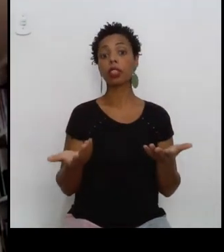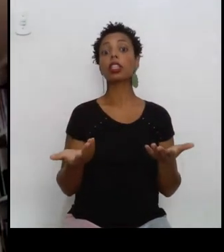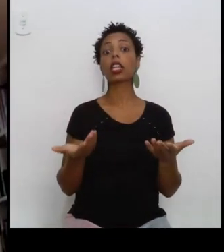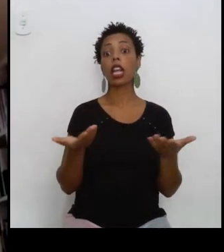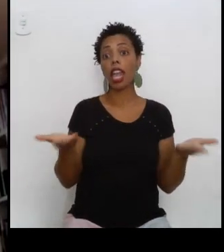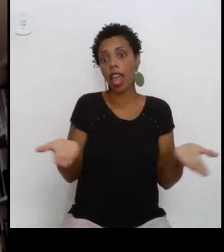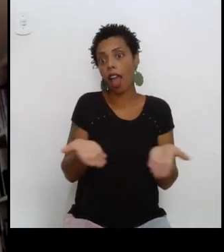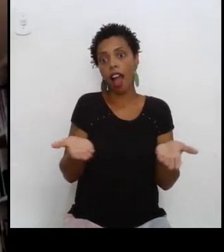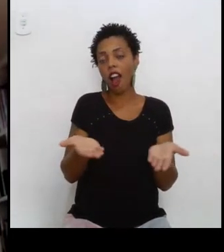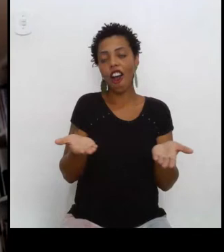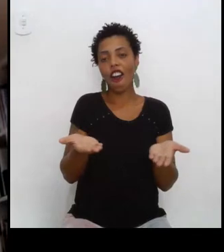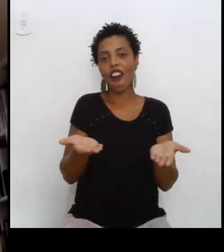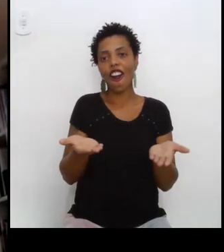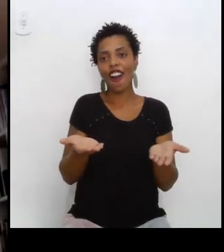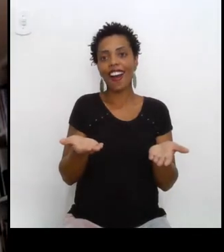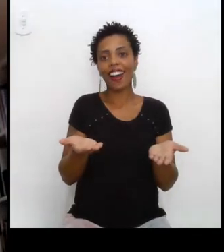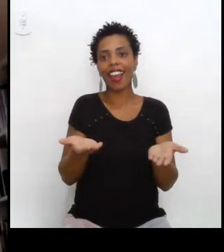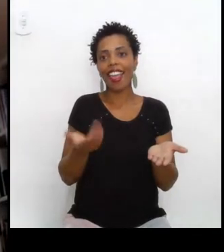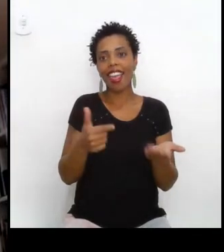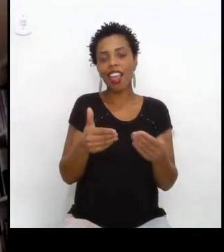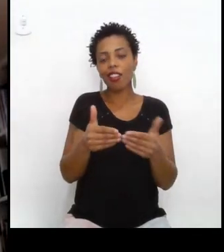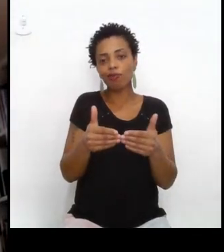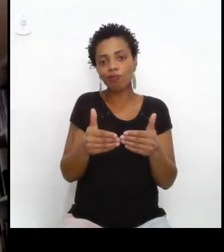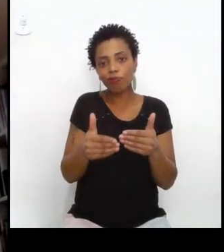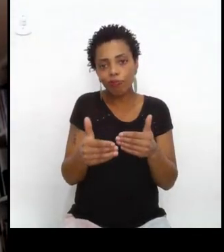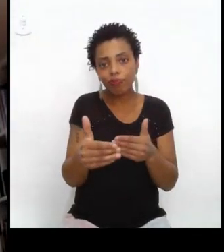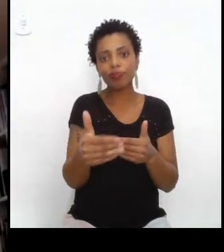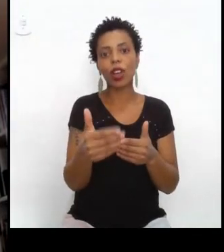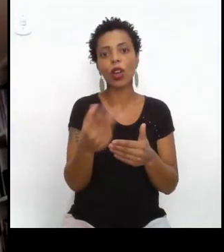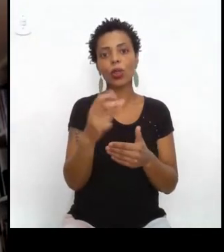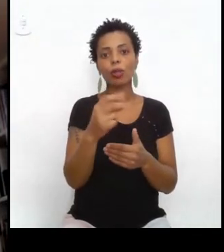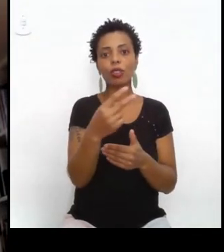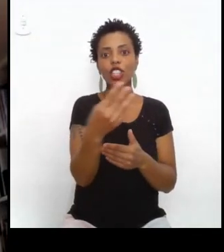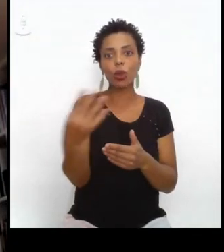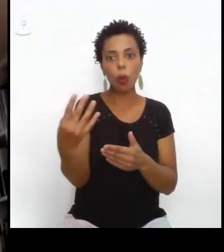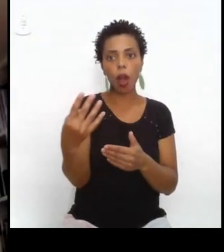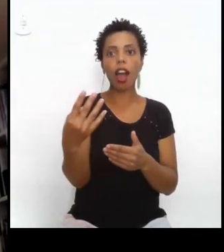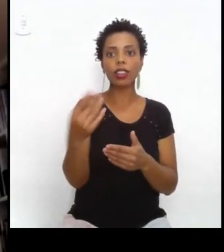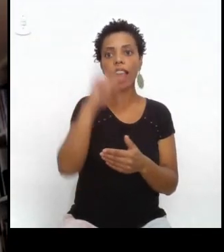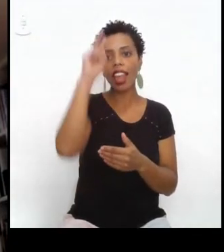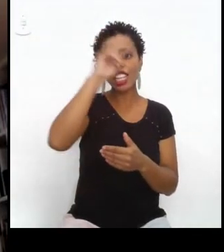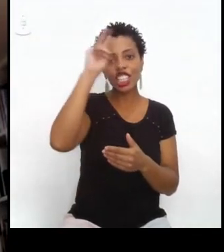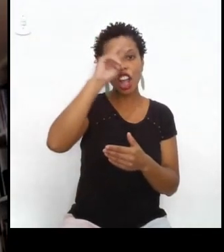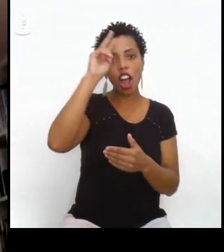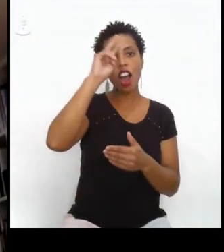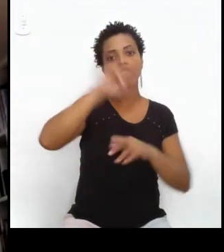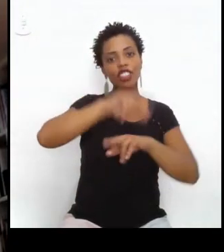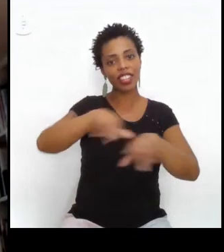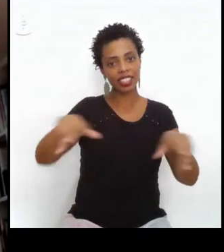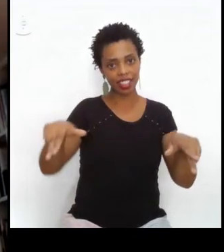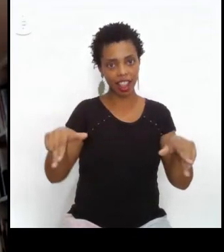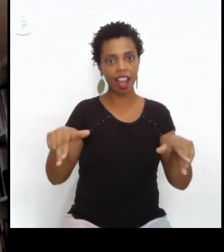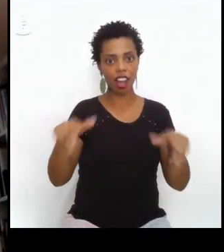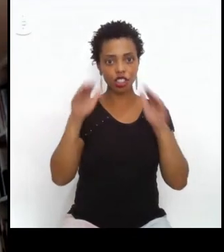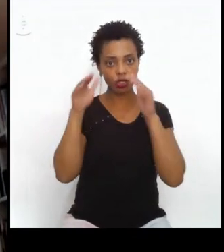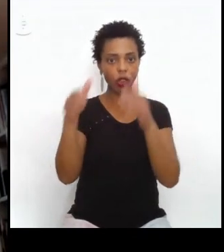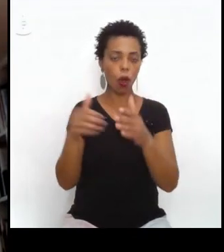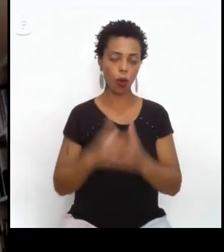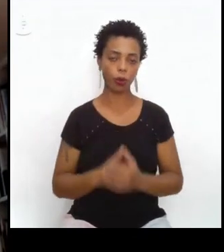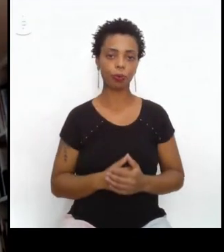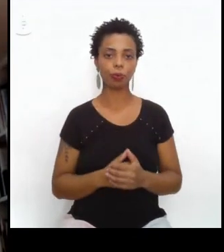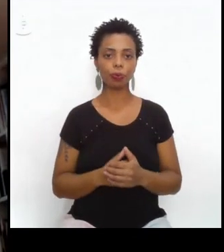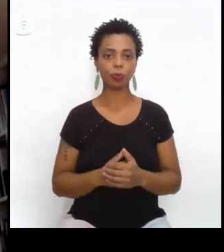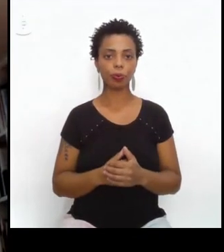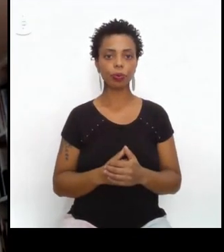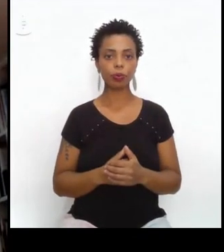enfim a caminho dentro 2024 um Stories das diversidades né e essa